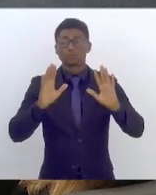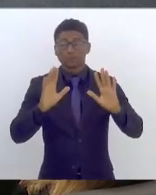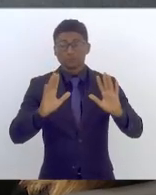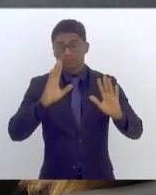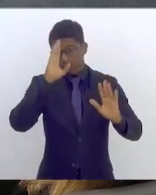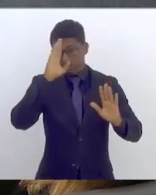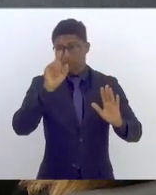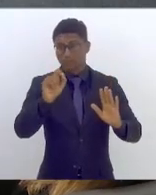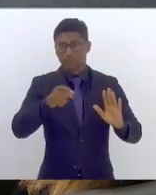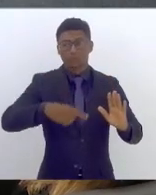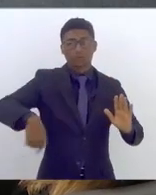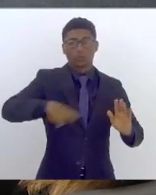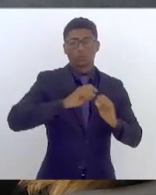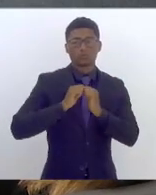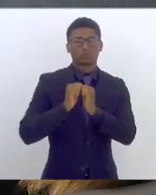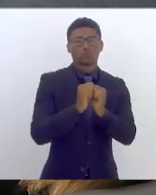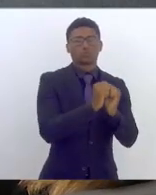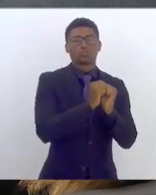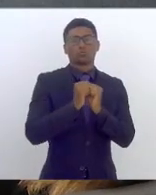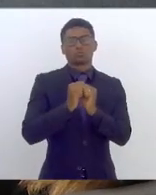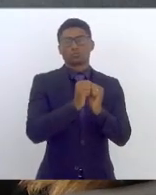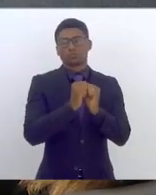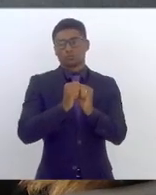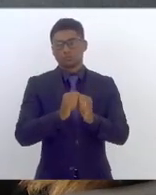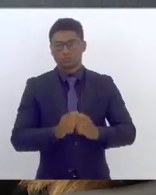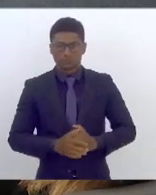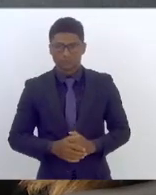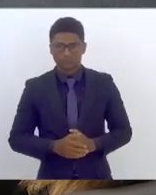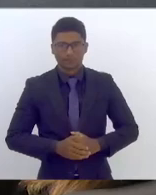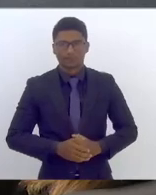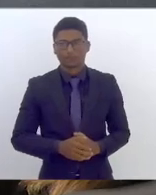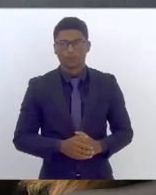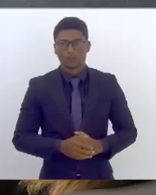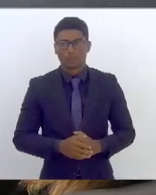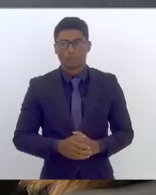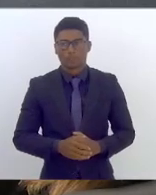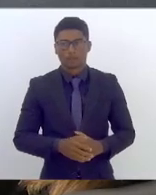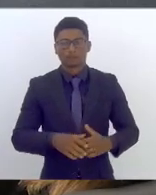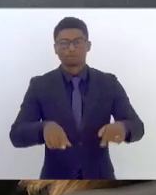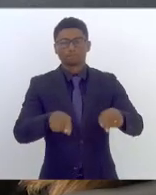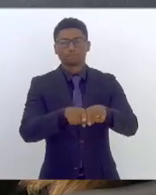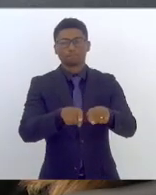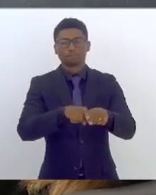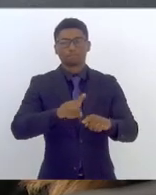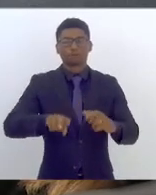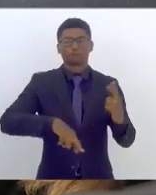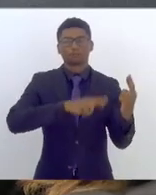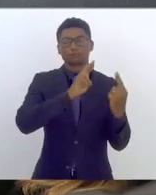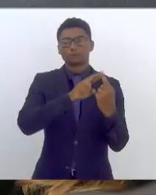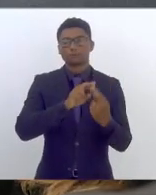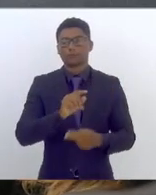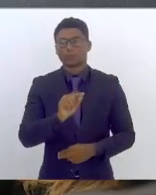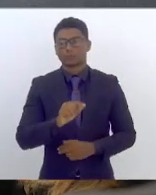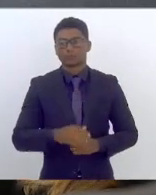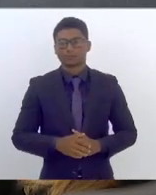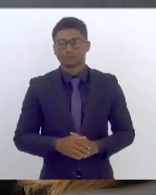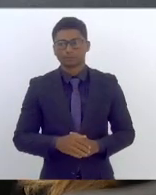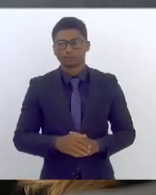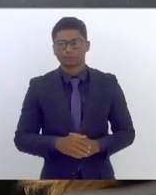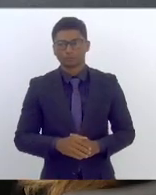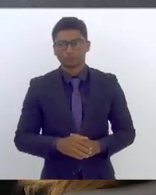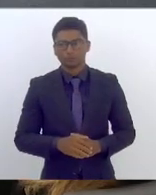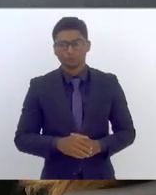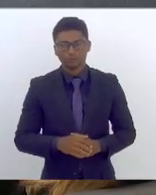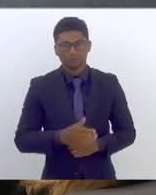pela mesma causa não posso deixar de também fazer uma referência aos